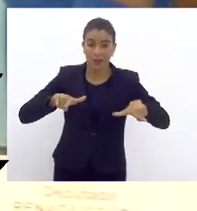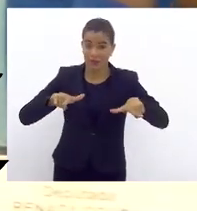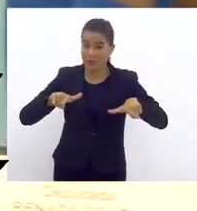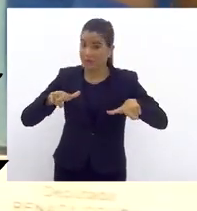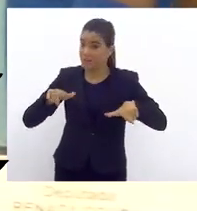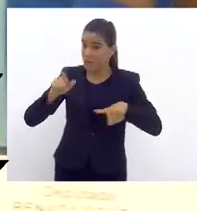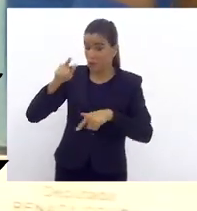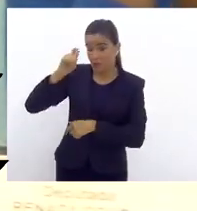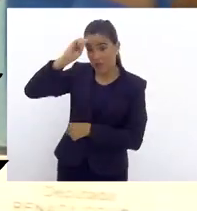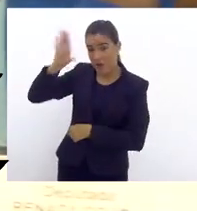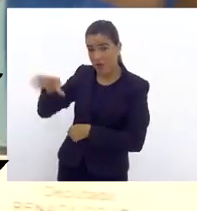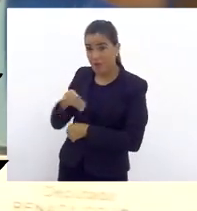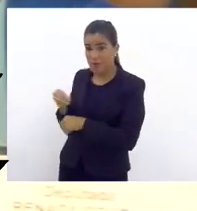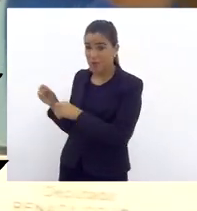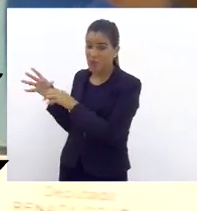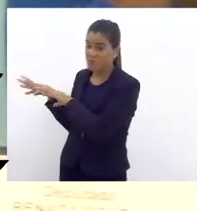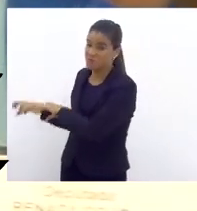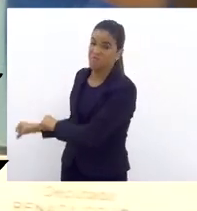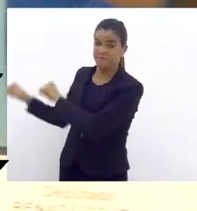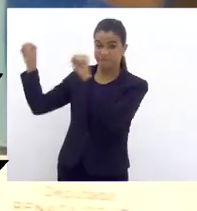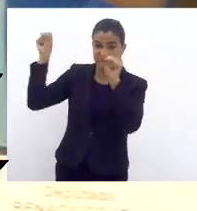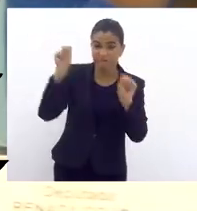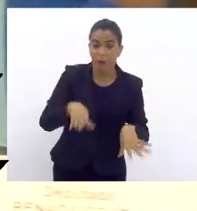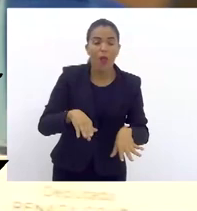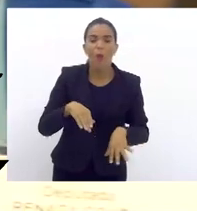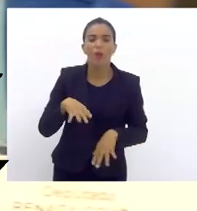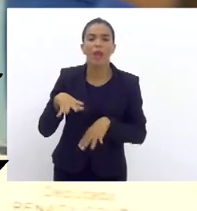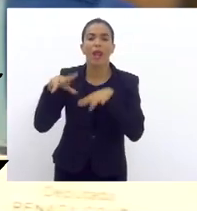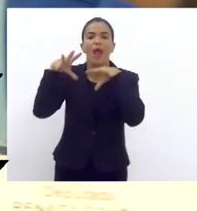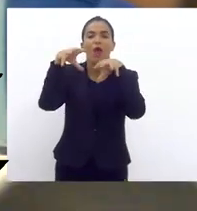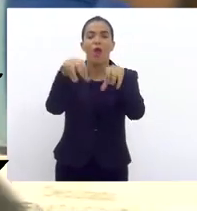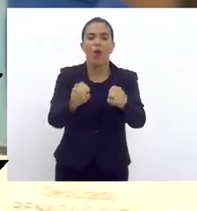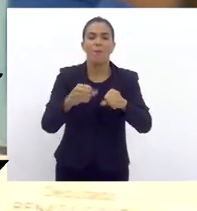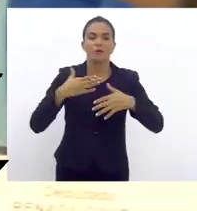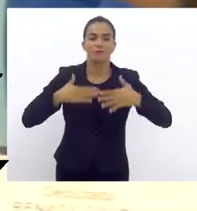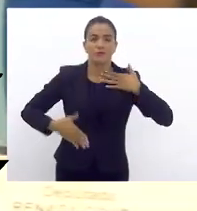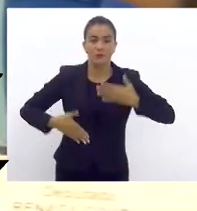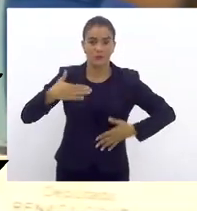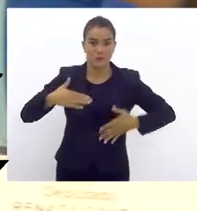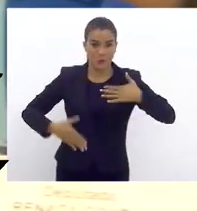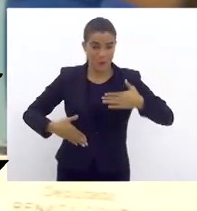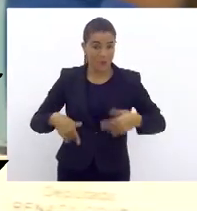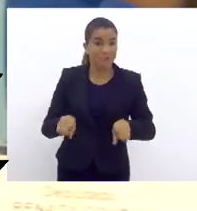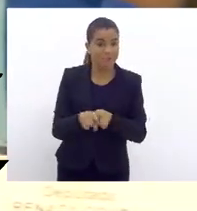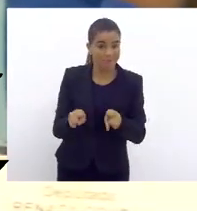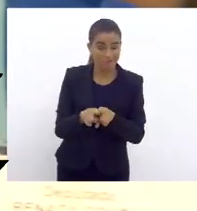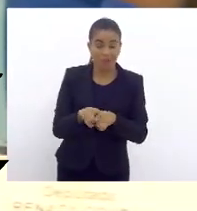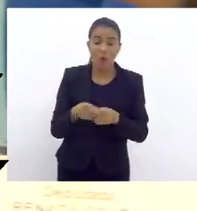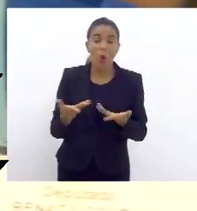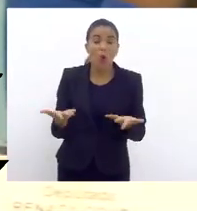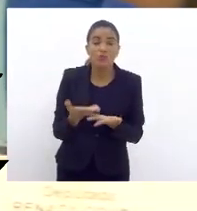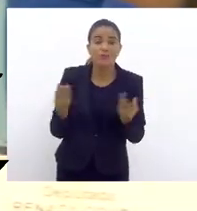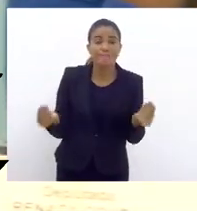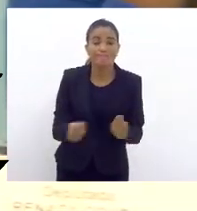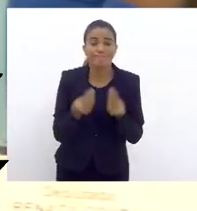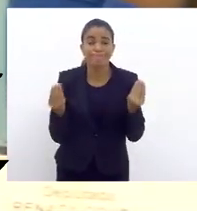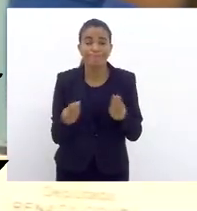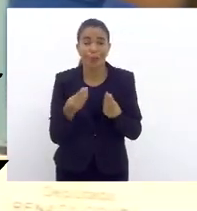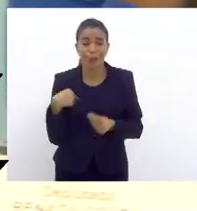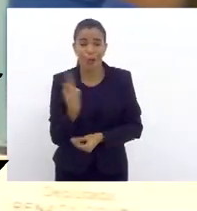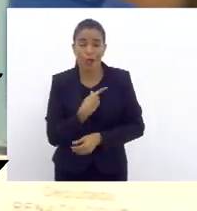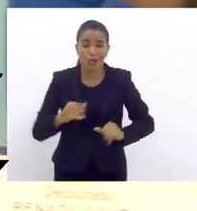para ser escravizados era parte da colonização desses corpos que até hoje é precarização que nós sofremos